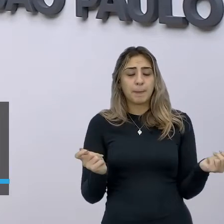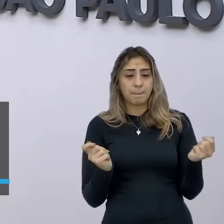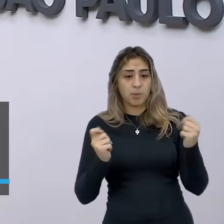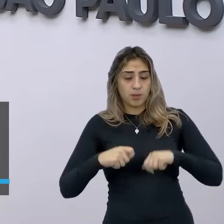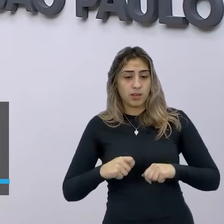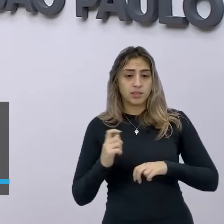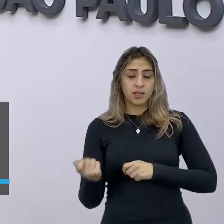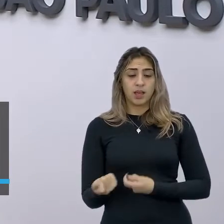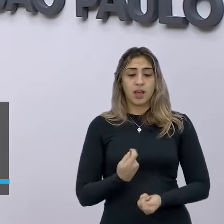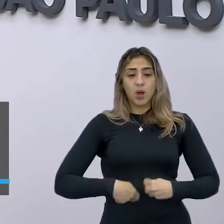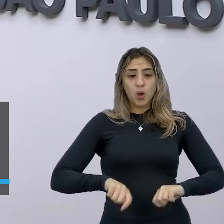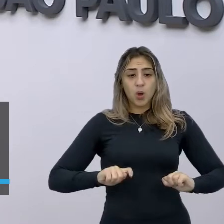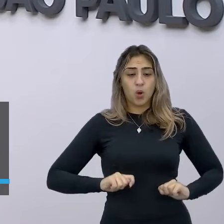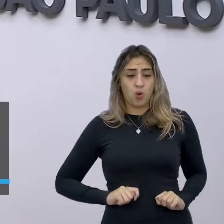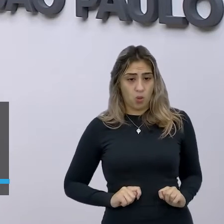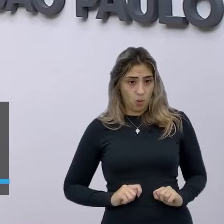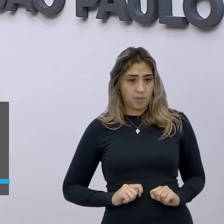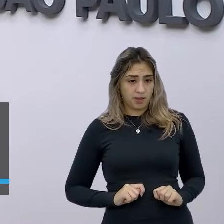potência econômica